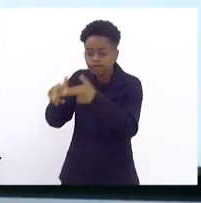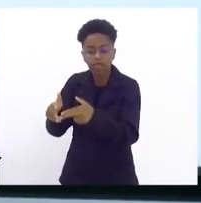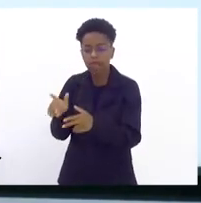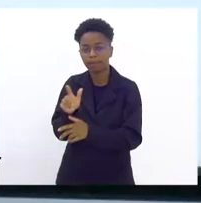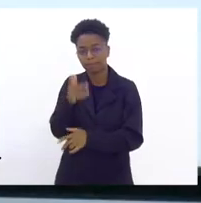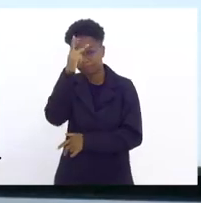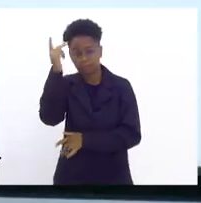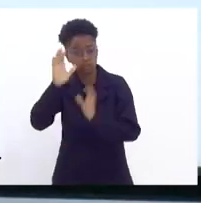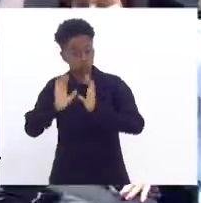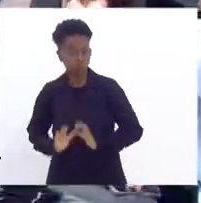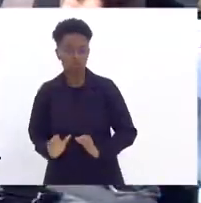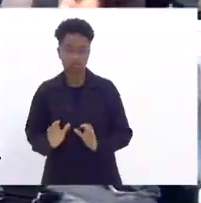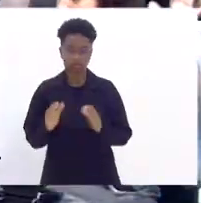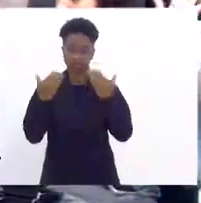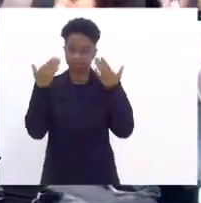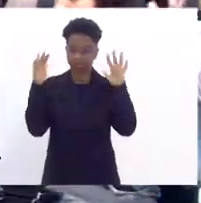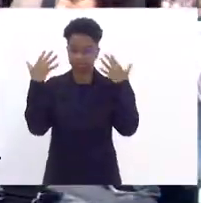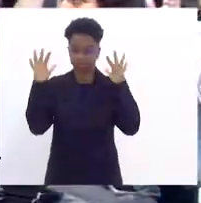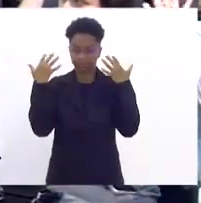obrigado